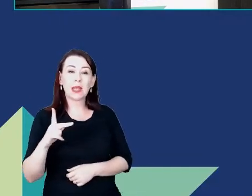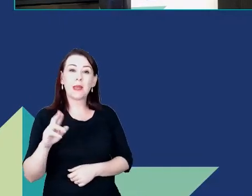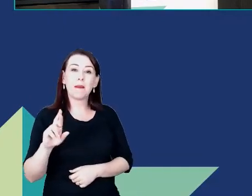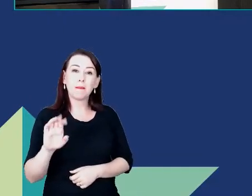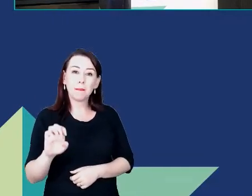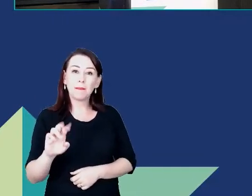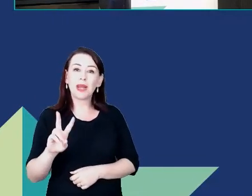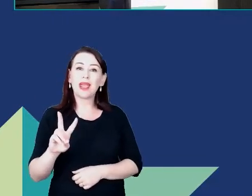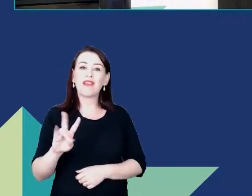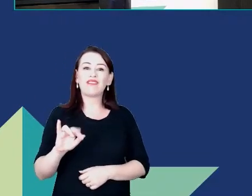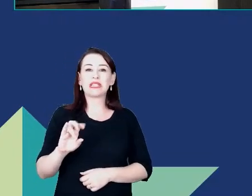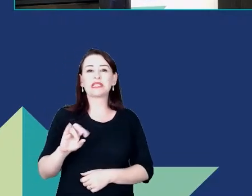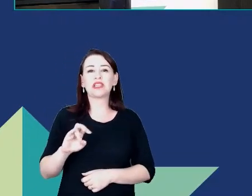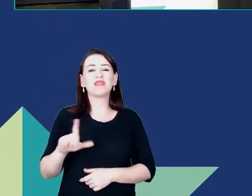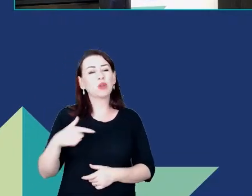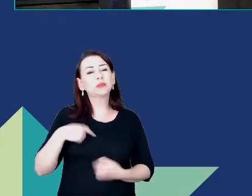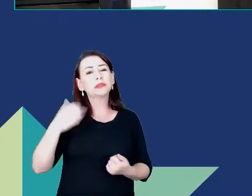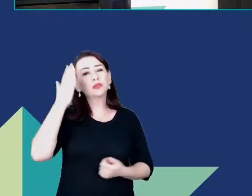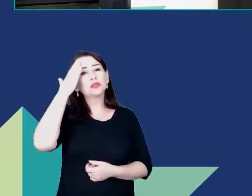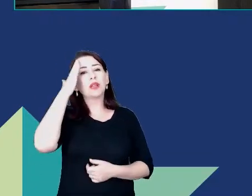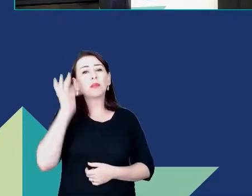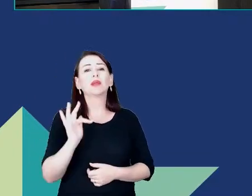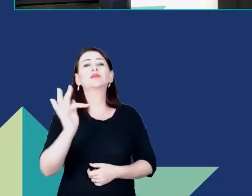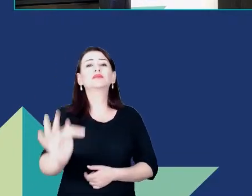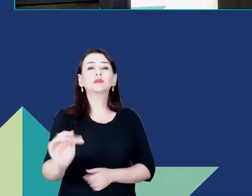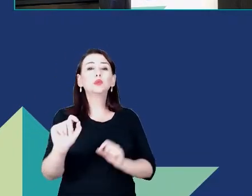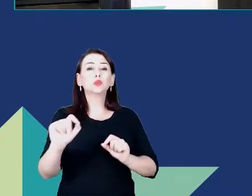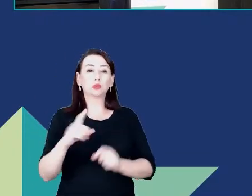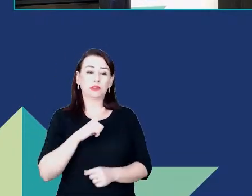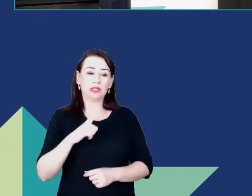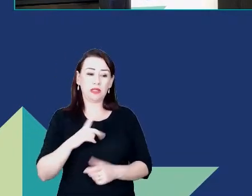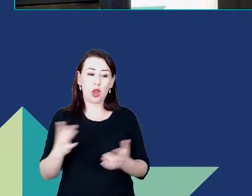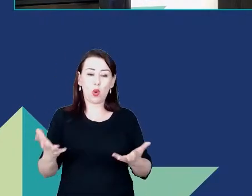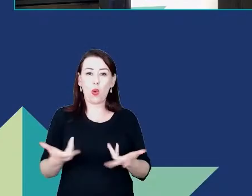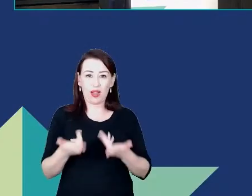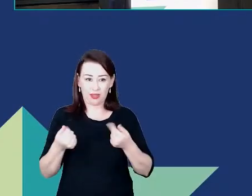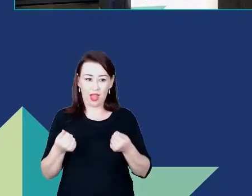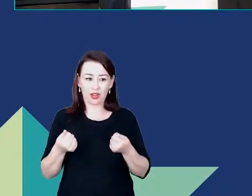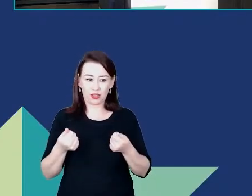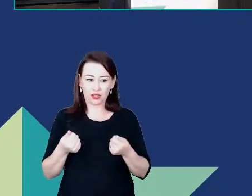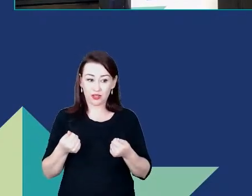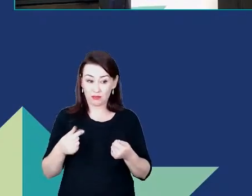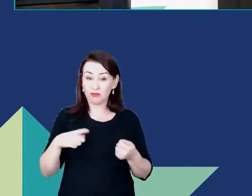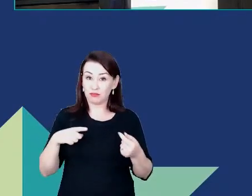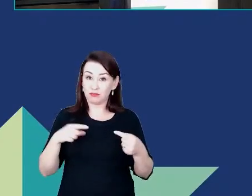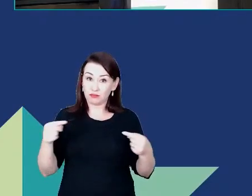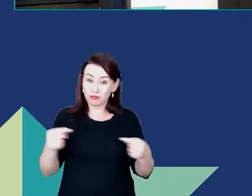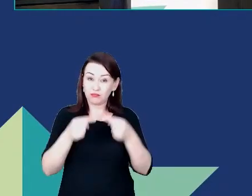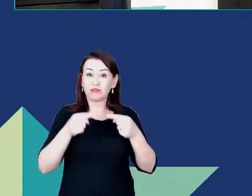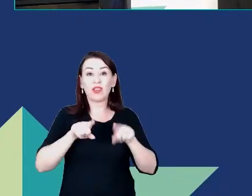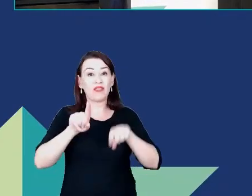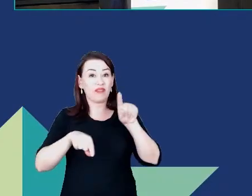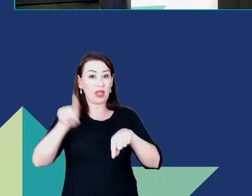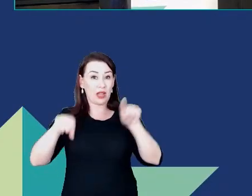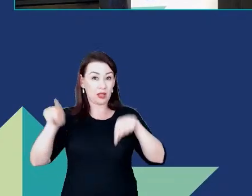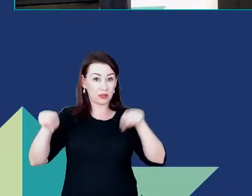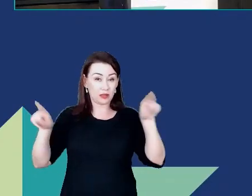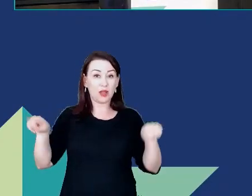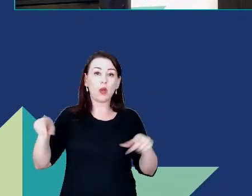essas variabilidades do minério e os outputs, né, que são correlatos a essa variabilidade lá da planta de